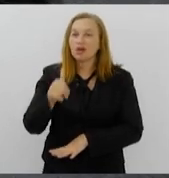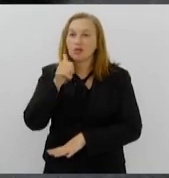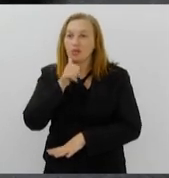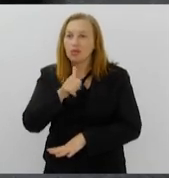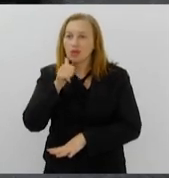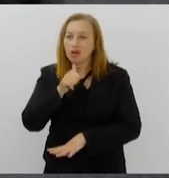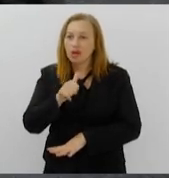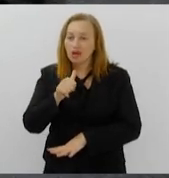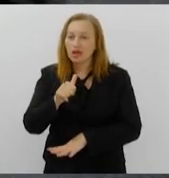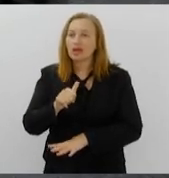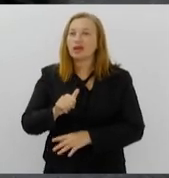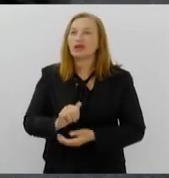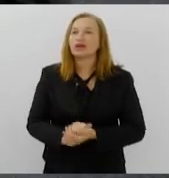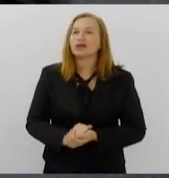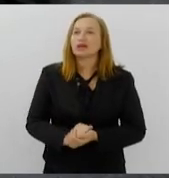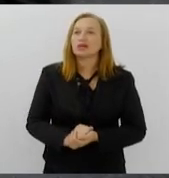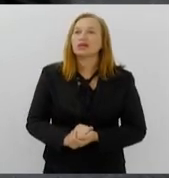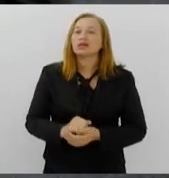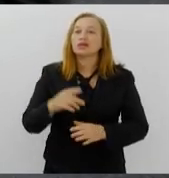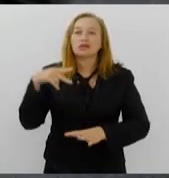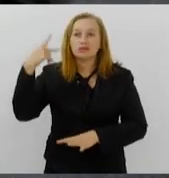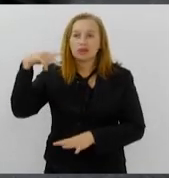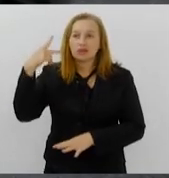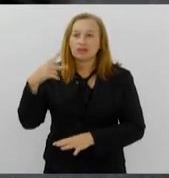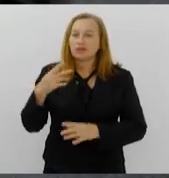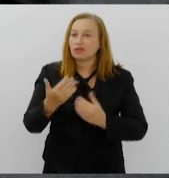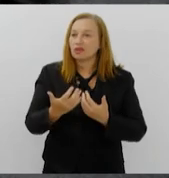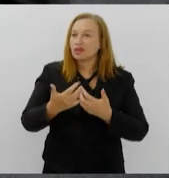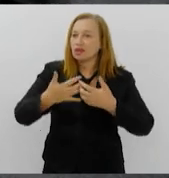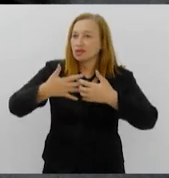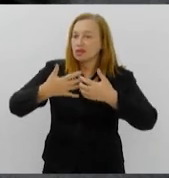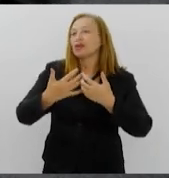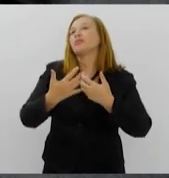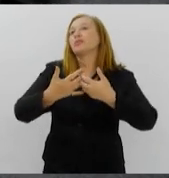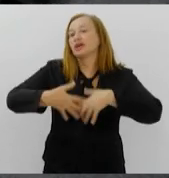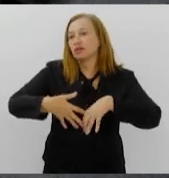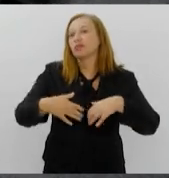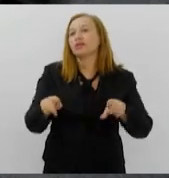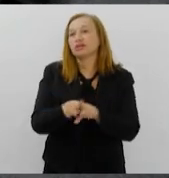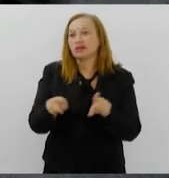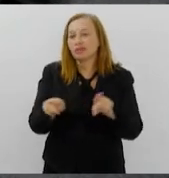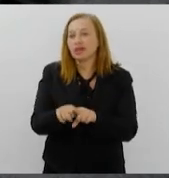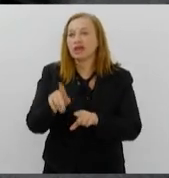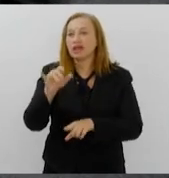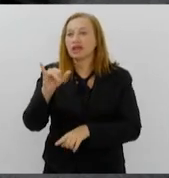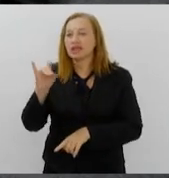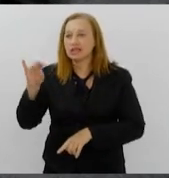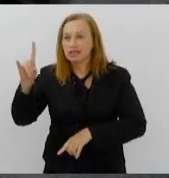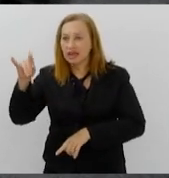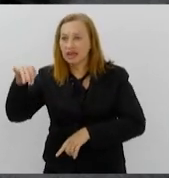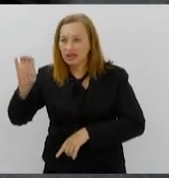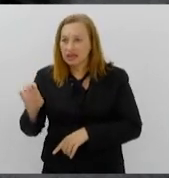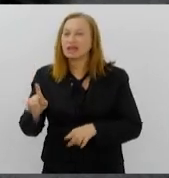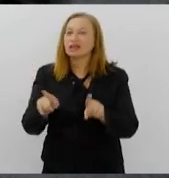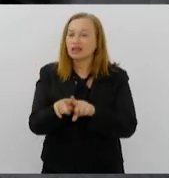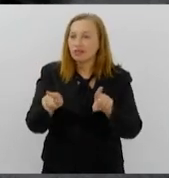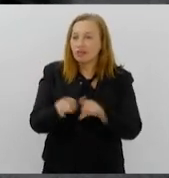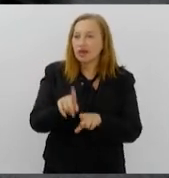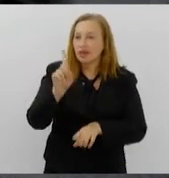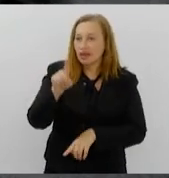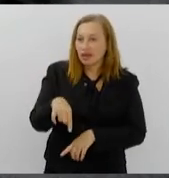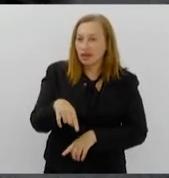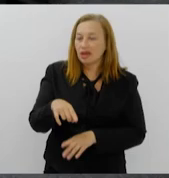na Câmara de Vereadoras e Vereadores de Petrópolis, e ao querido Isaac Ricaute, que também é nosso assessor, que